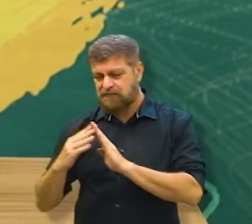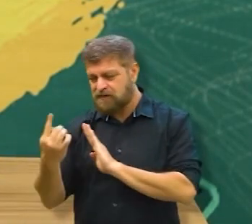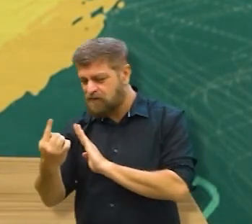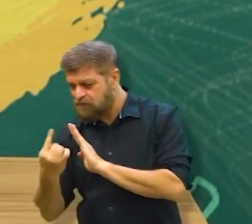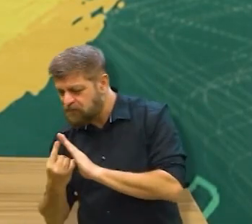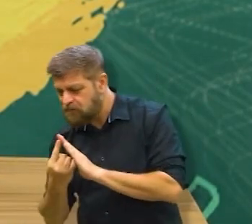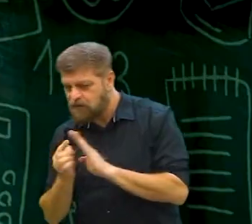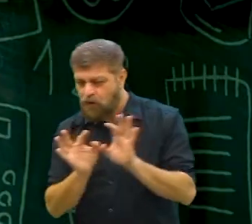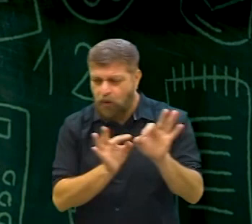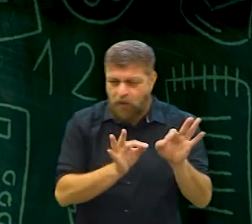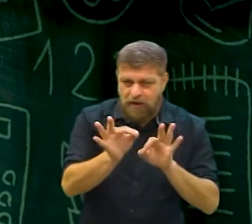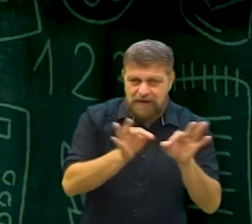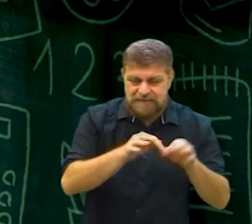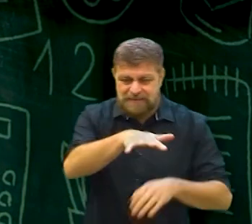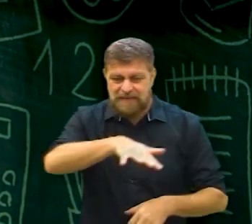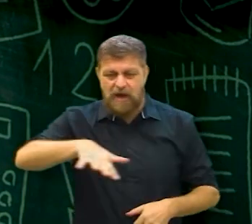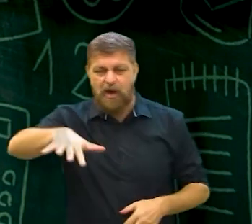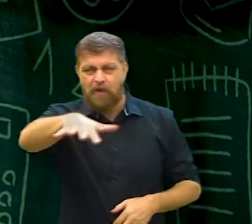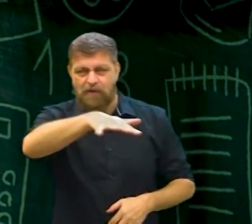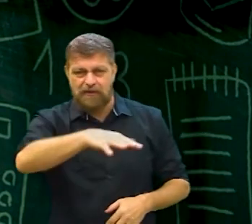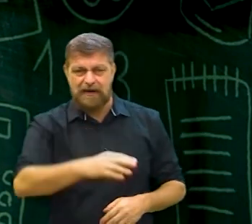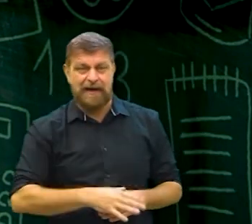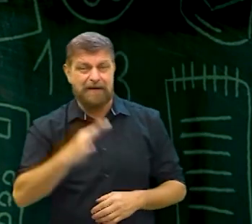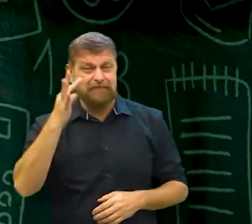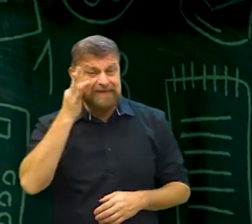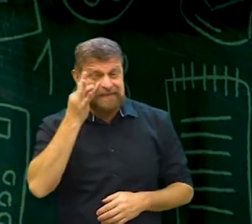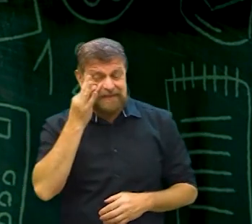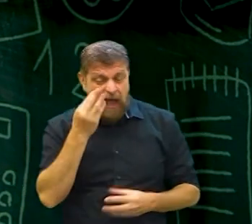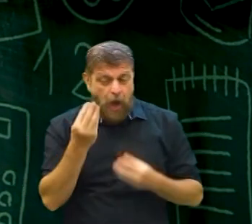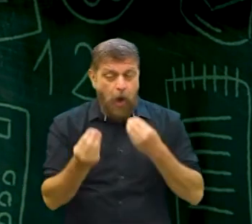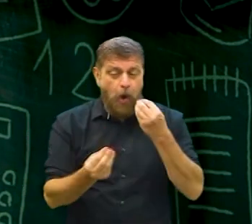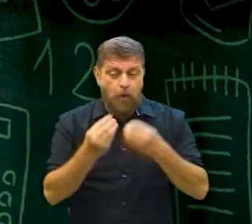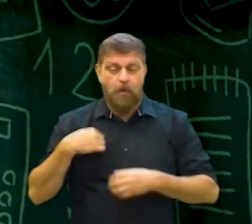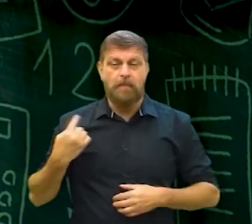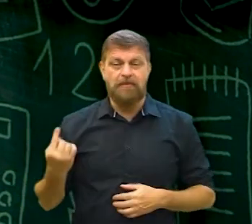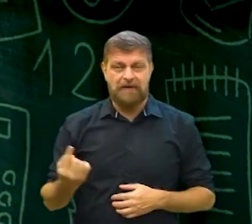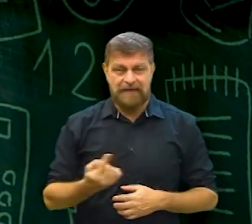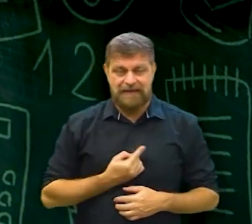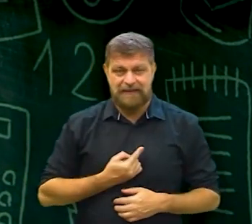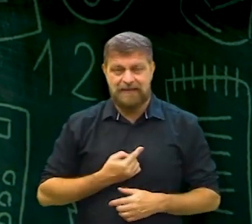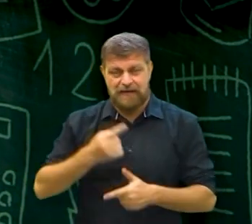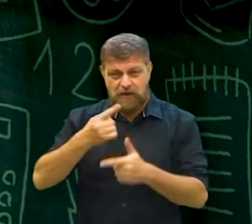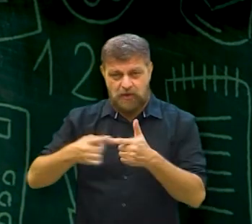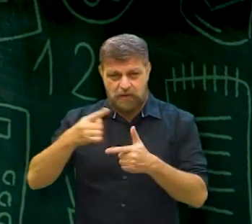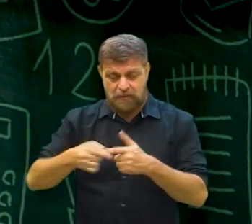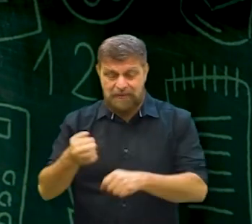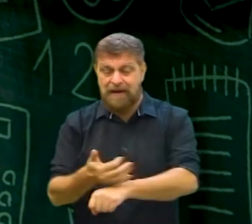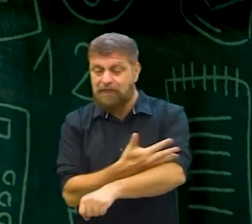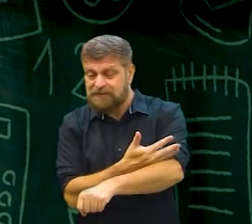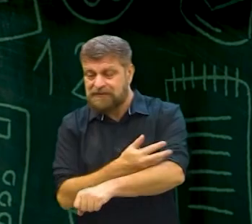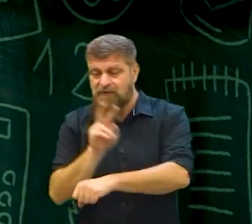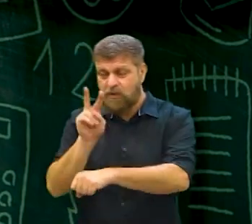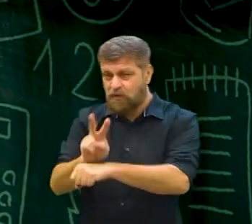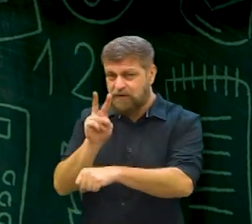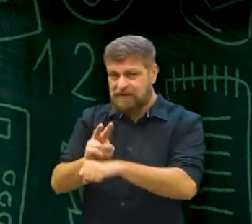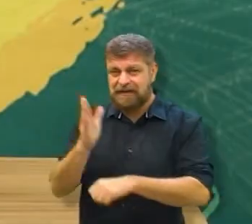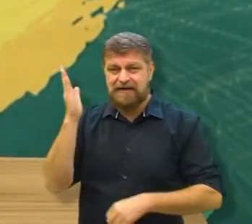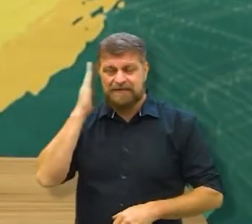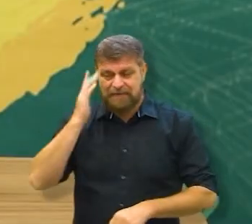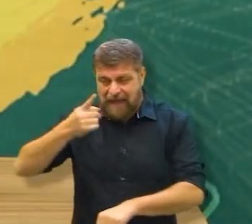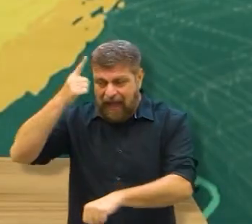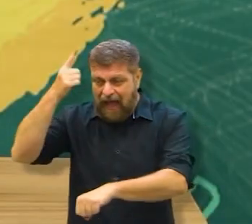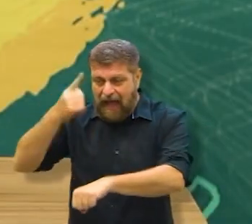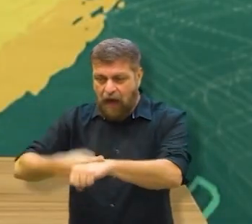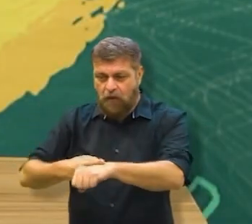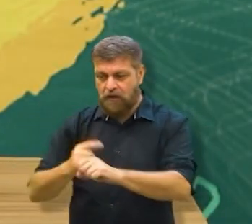de isolamento, a reorganização nos espaços físicos, como cuidaremos das questões emocionais, como saber